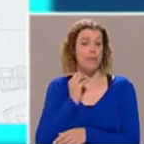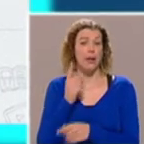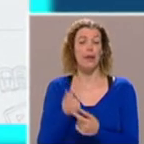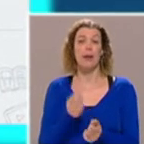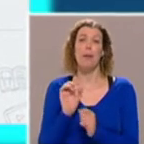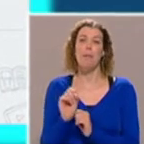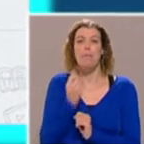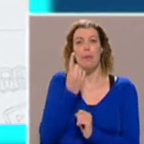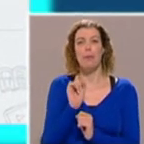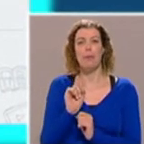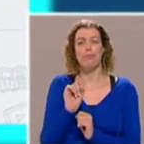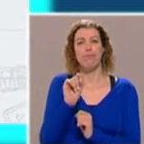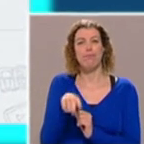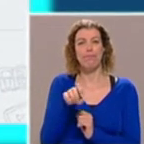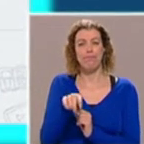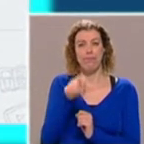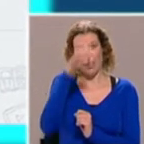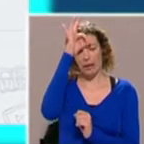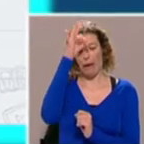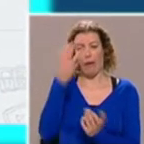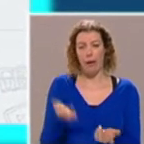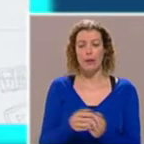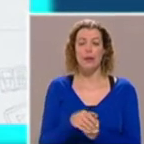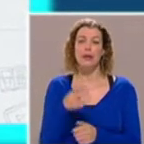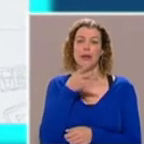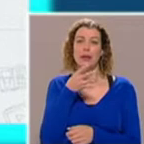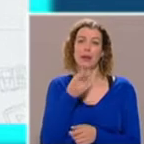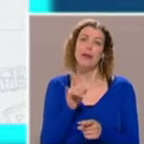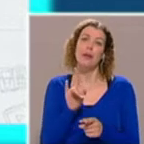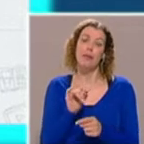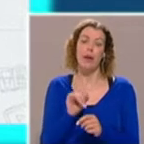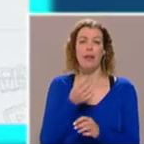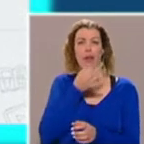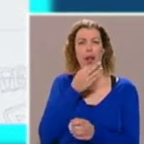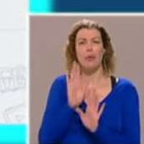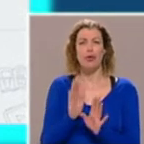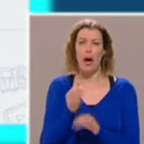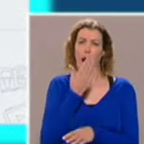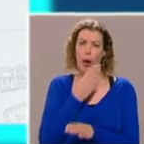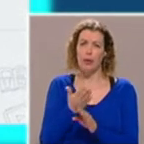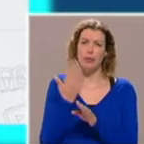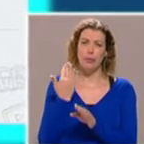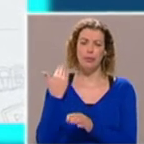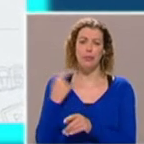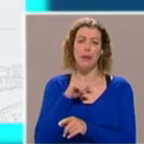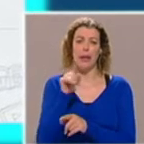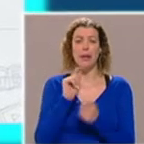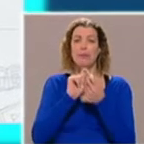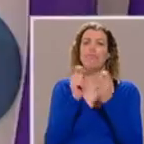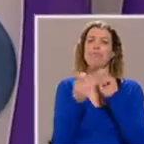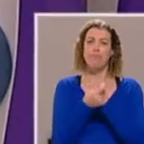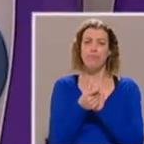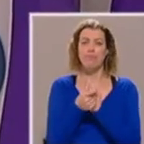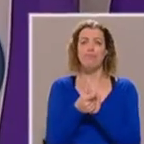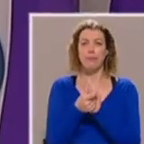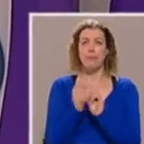primeira ejaculação. Referir também, e apelando um bocadinho àquilo que já falámos noutras aulas, que todas estas transformações,